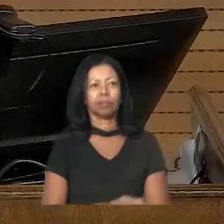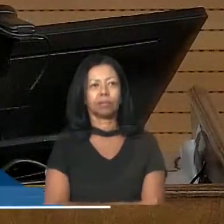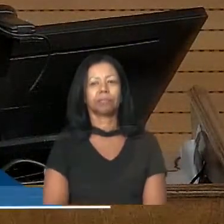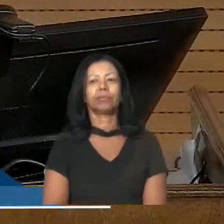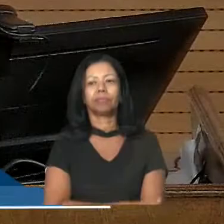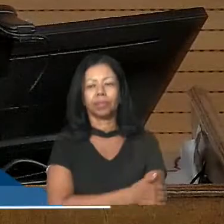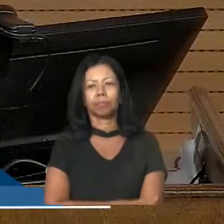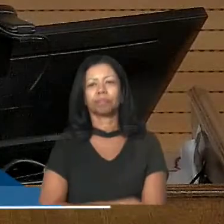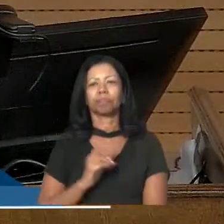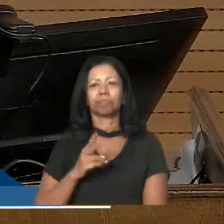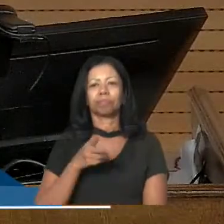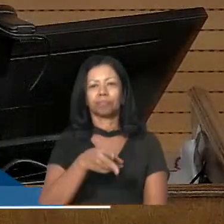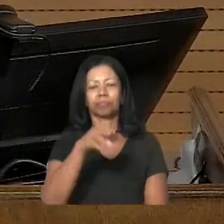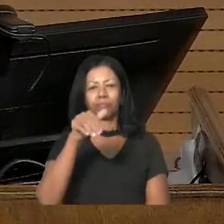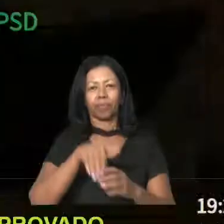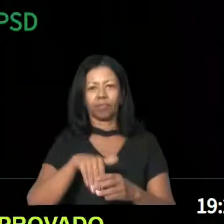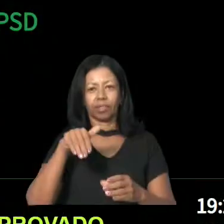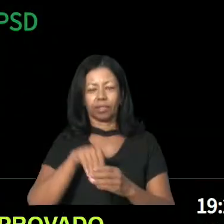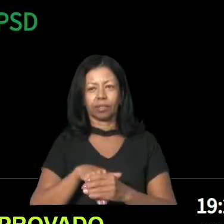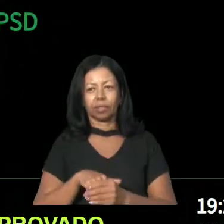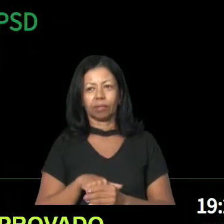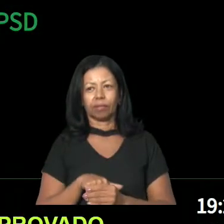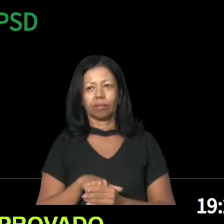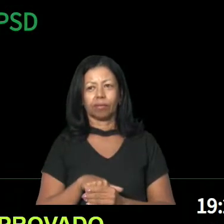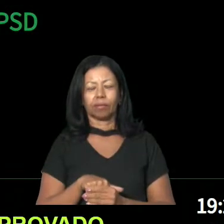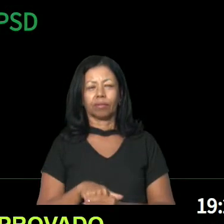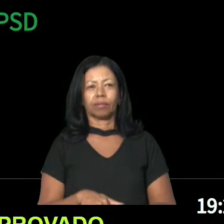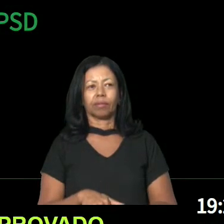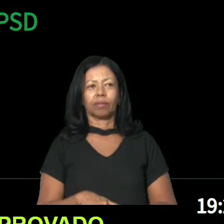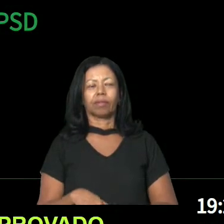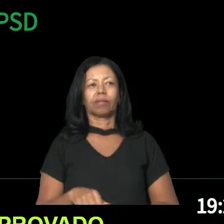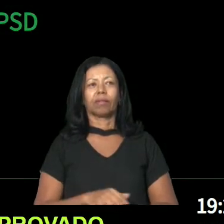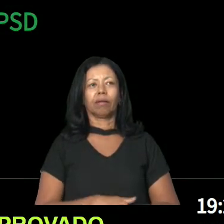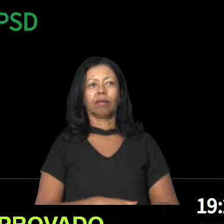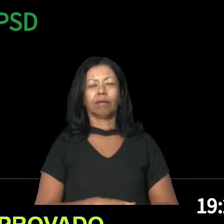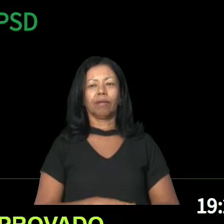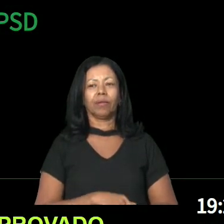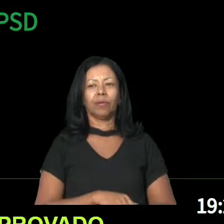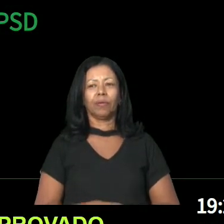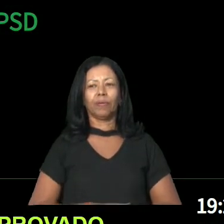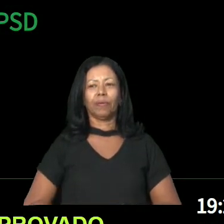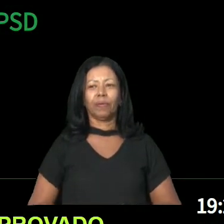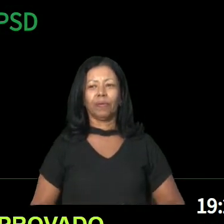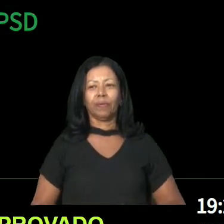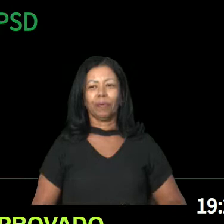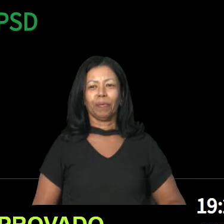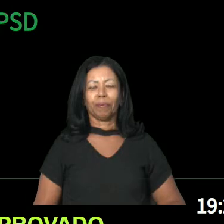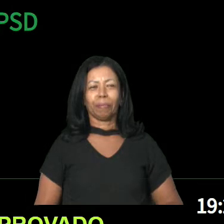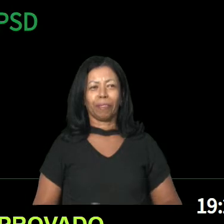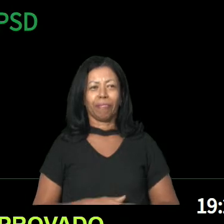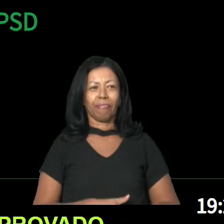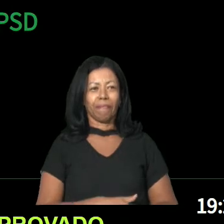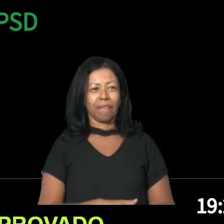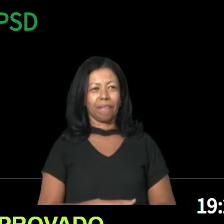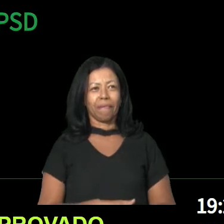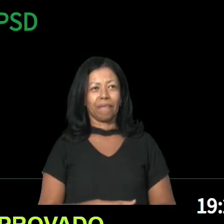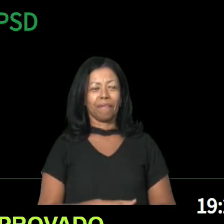Continua em votação. Conhecer até eles conhecem, né? Que eles chamam por outro nome no oculto.